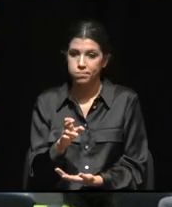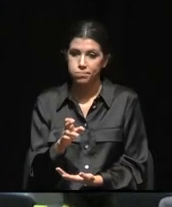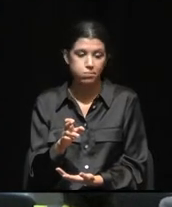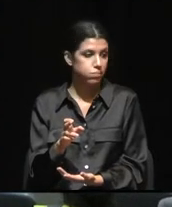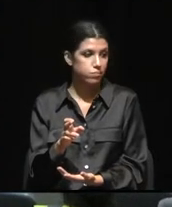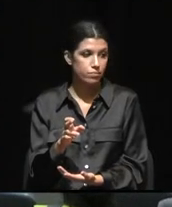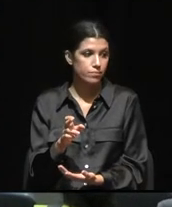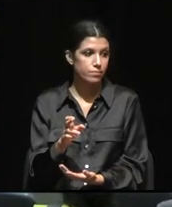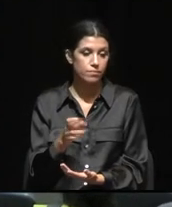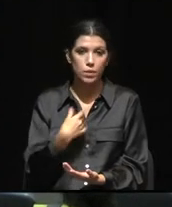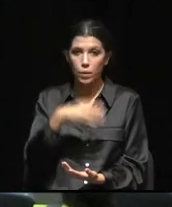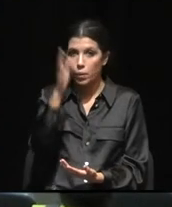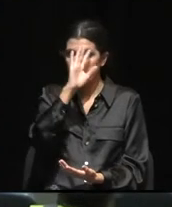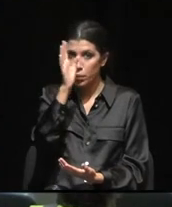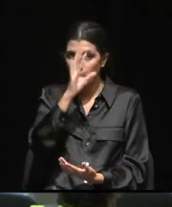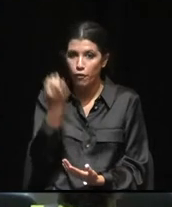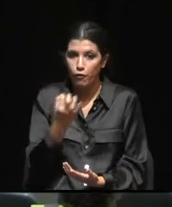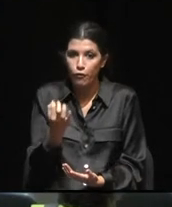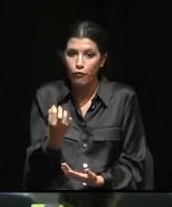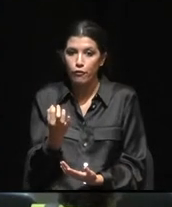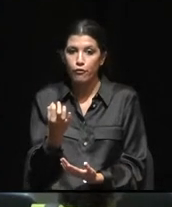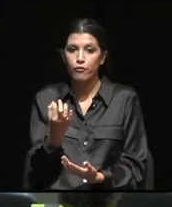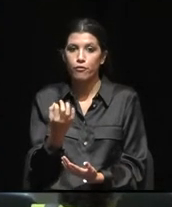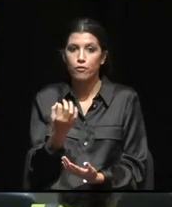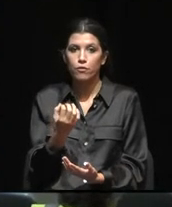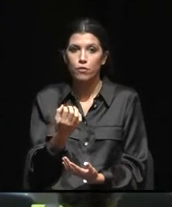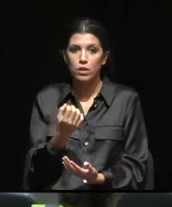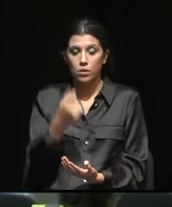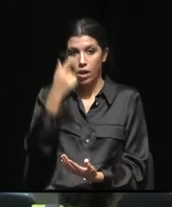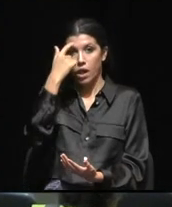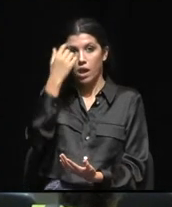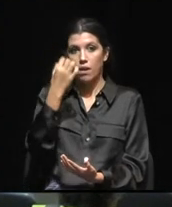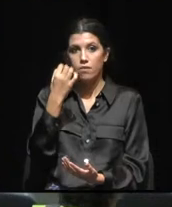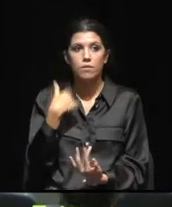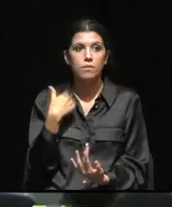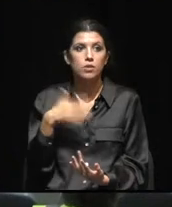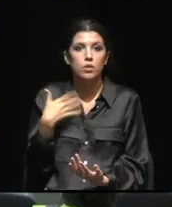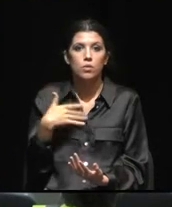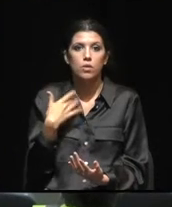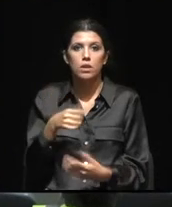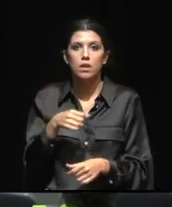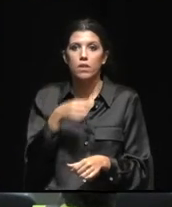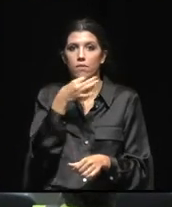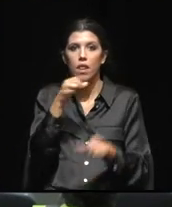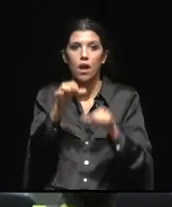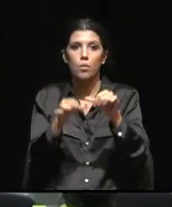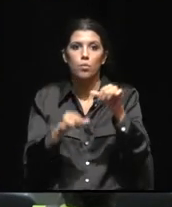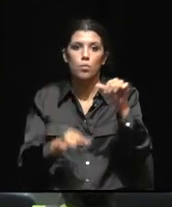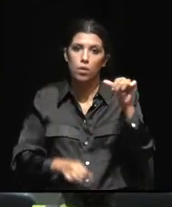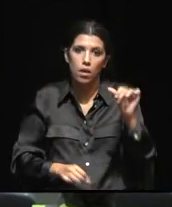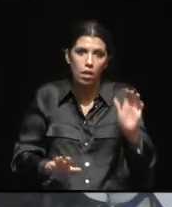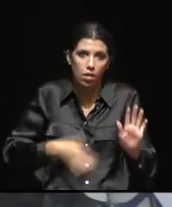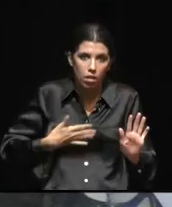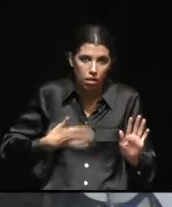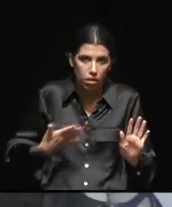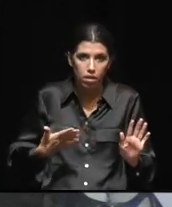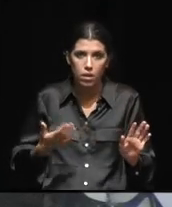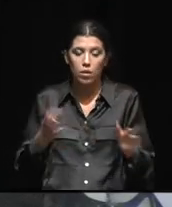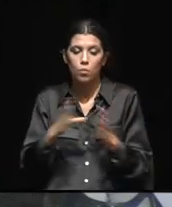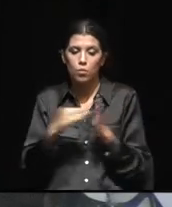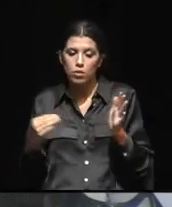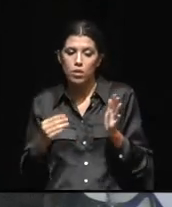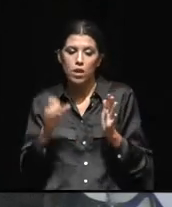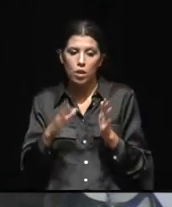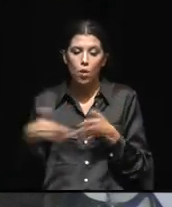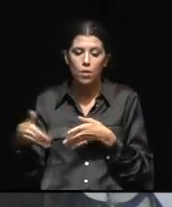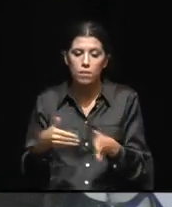não distraí-me e não não não tomei consciência Mas qualquer maneira eu não me queria adiantar muito em relação ao modelo Ao caminho